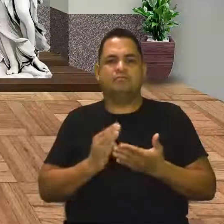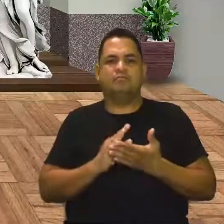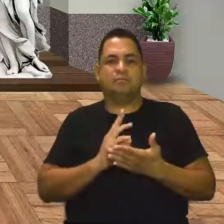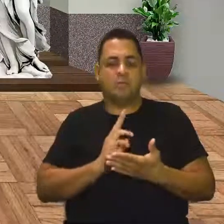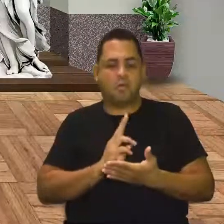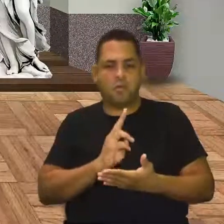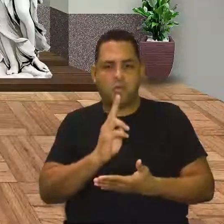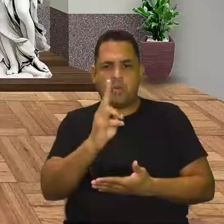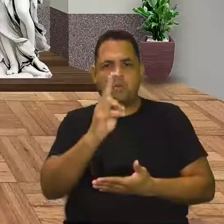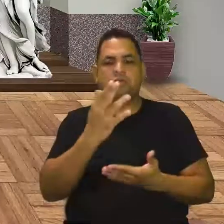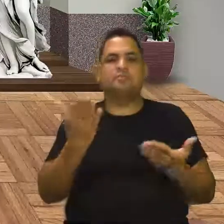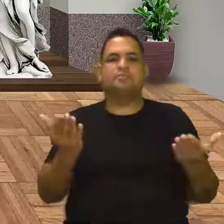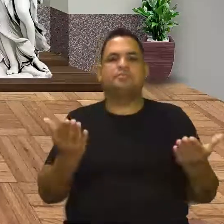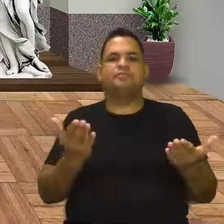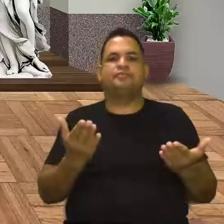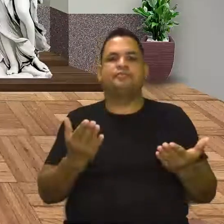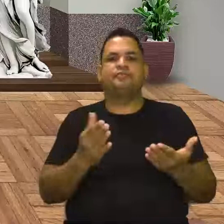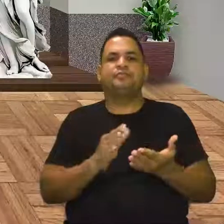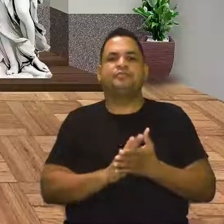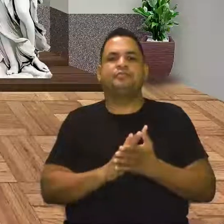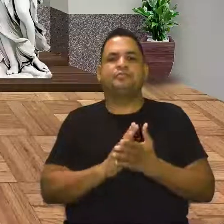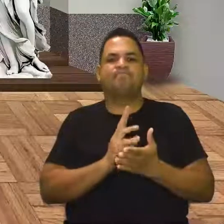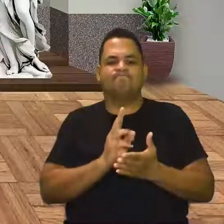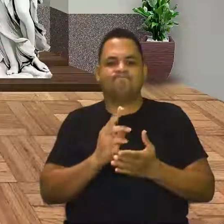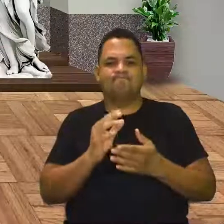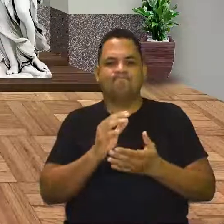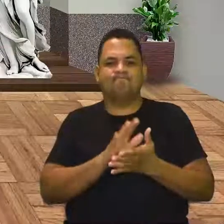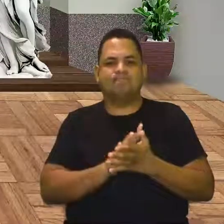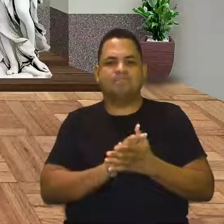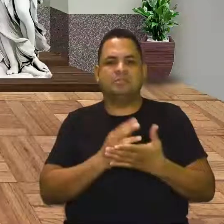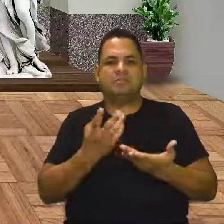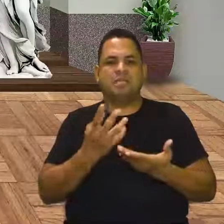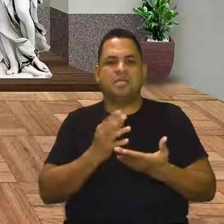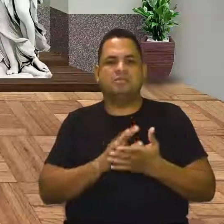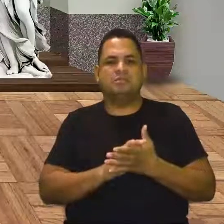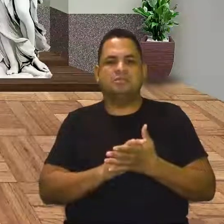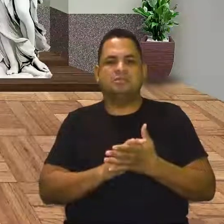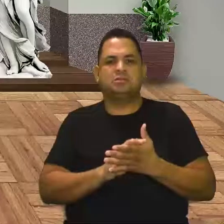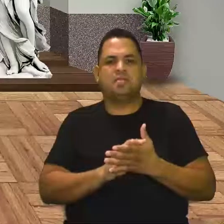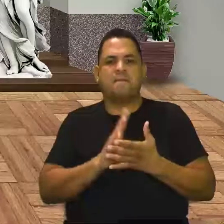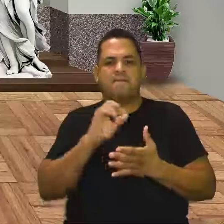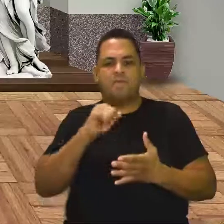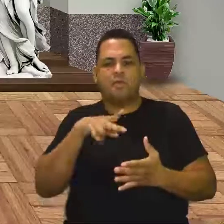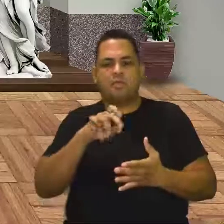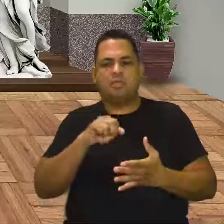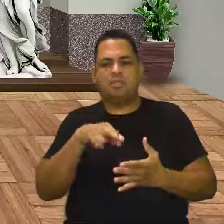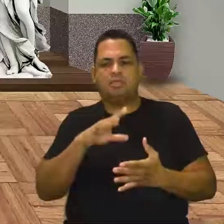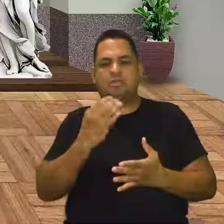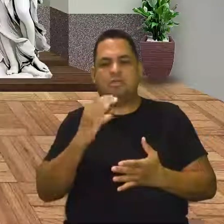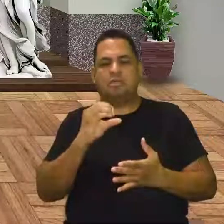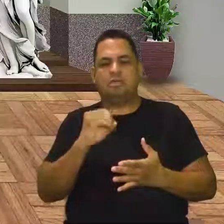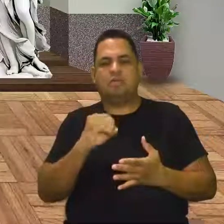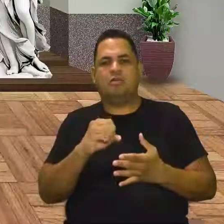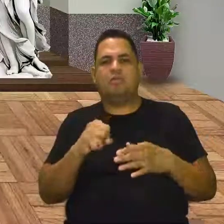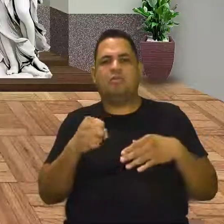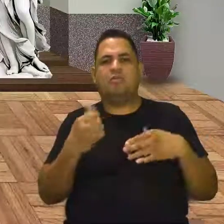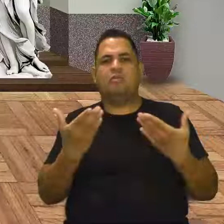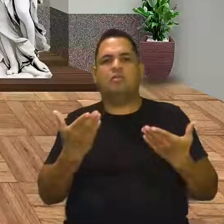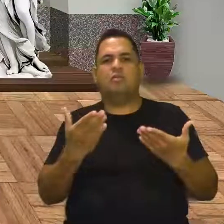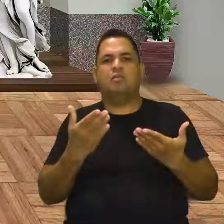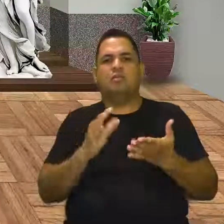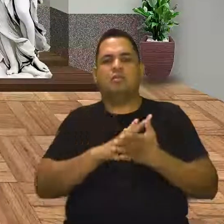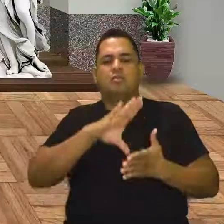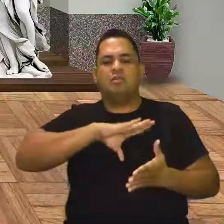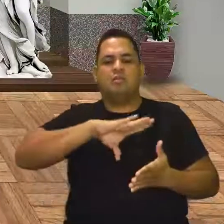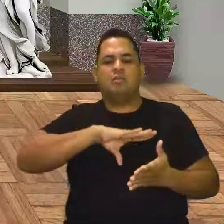continuidade a um processo de punição. Portugal, quando ia punir